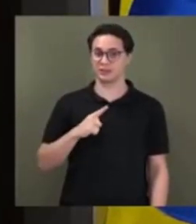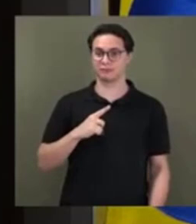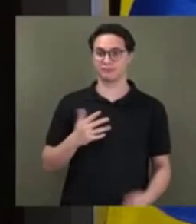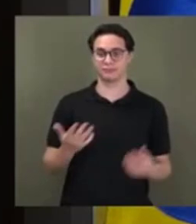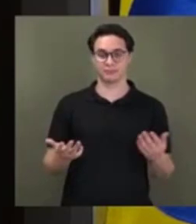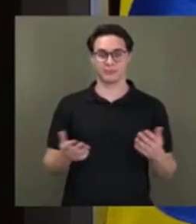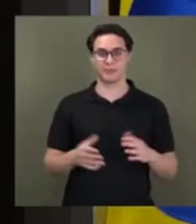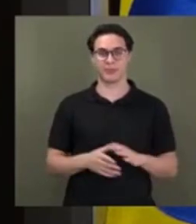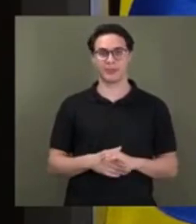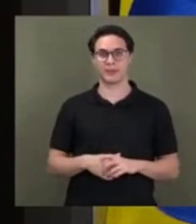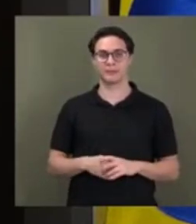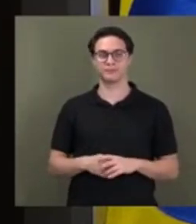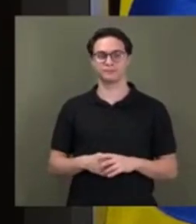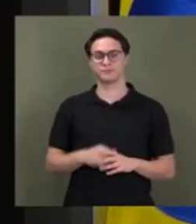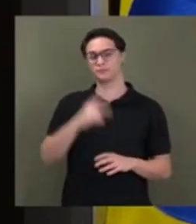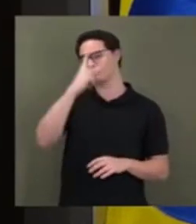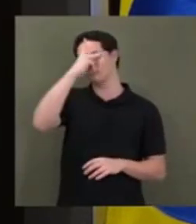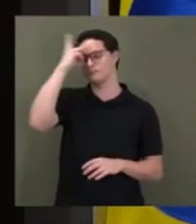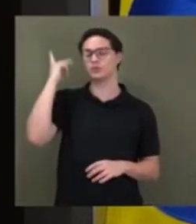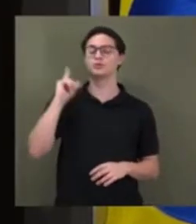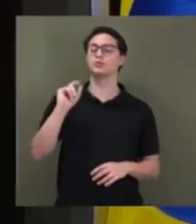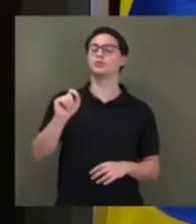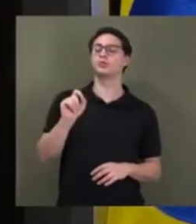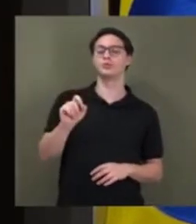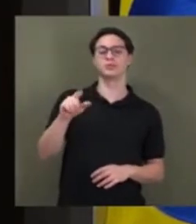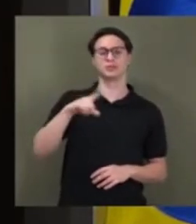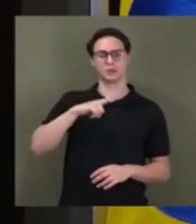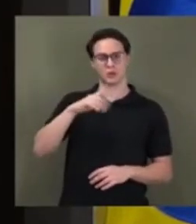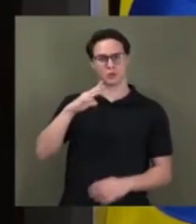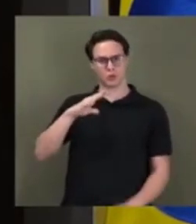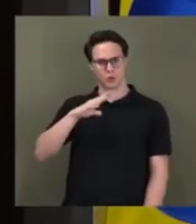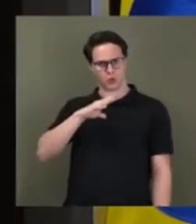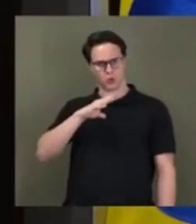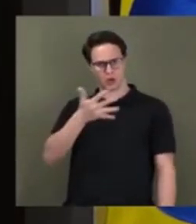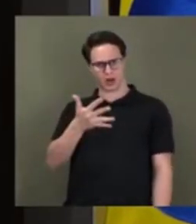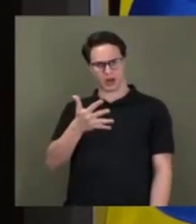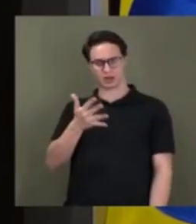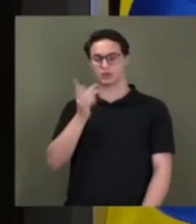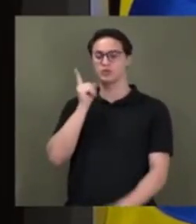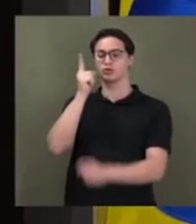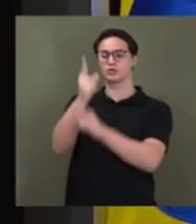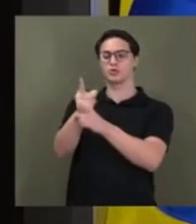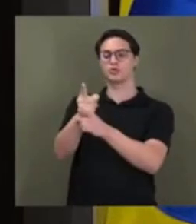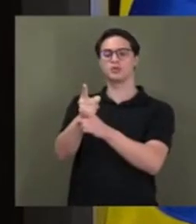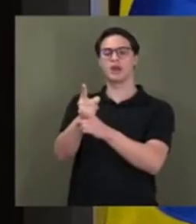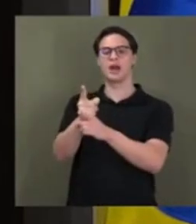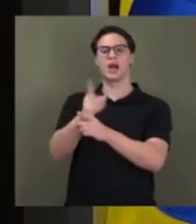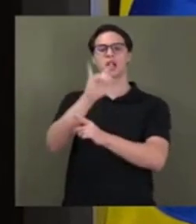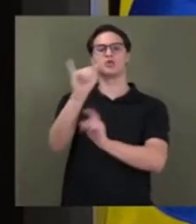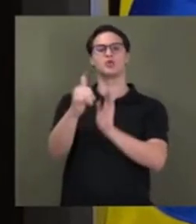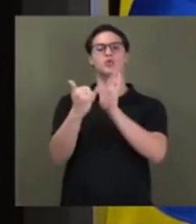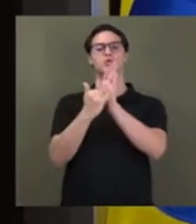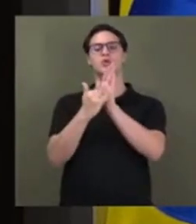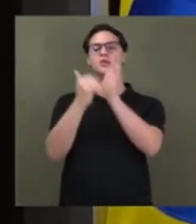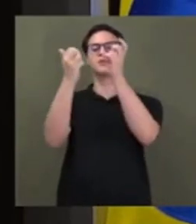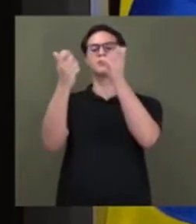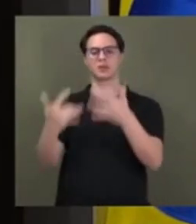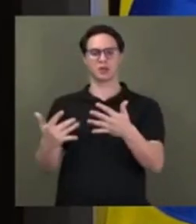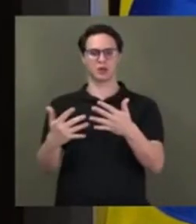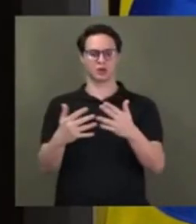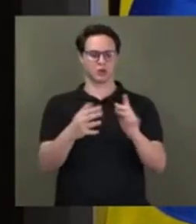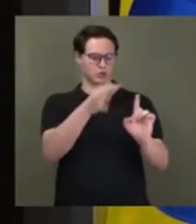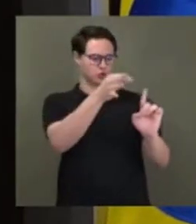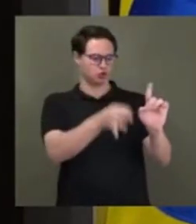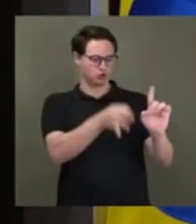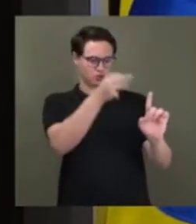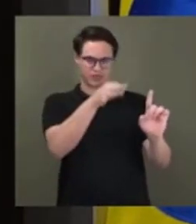Alguém tem coragem de encontrar o fator objetivo que leva a que um juiz que